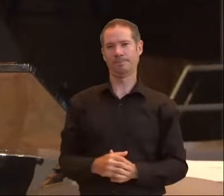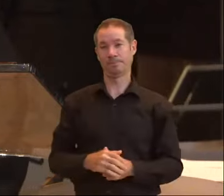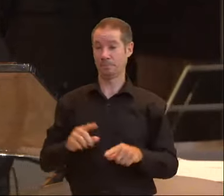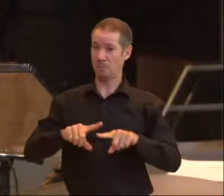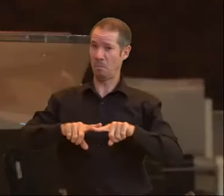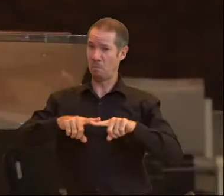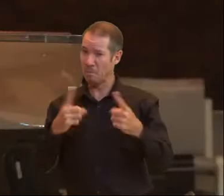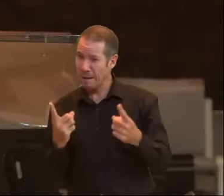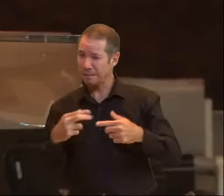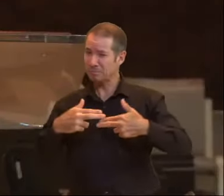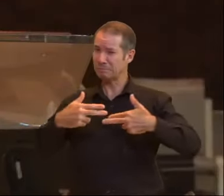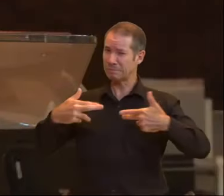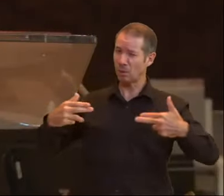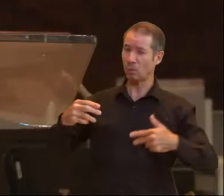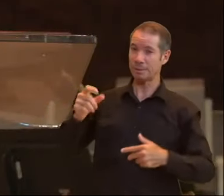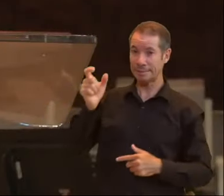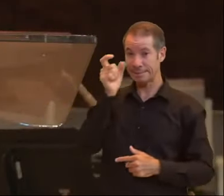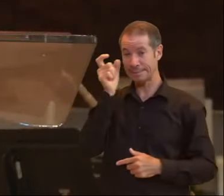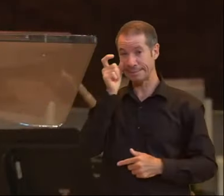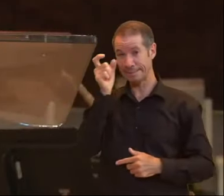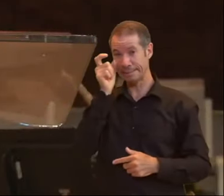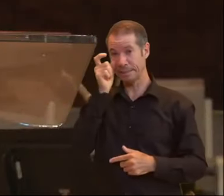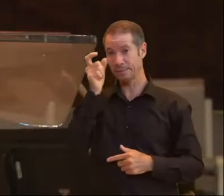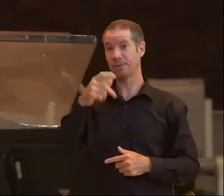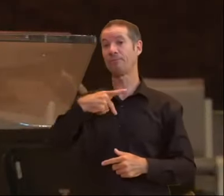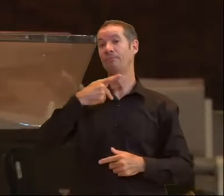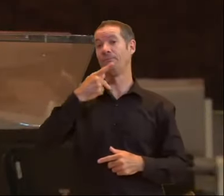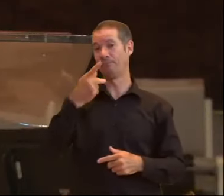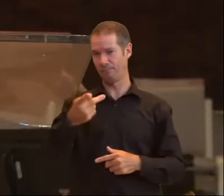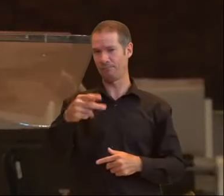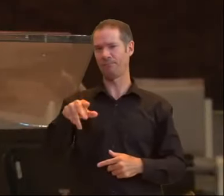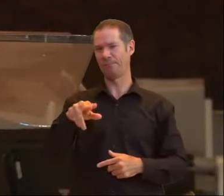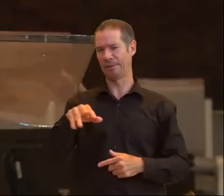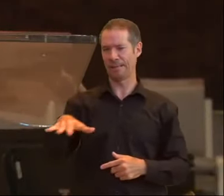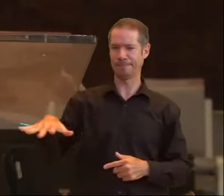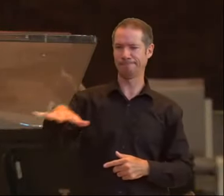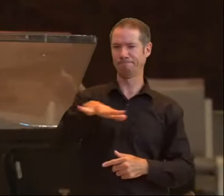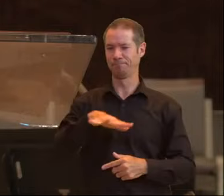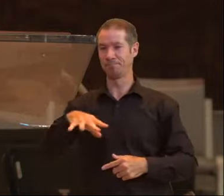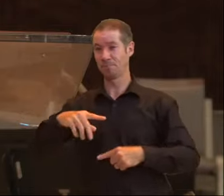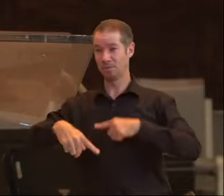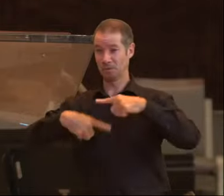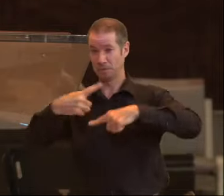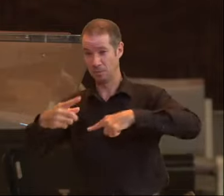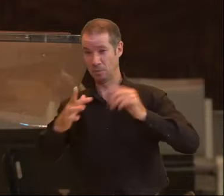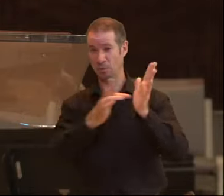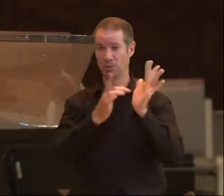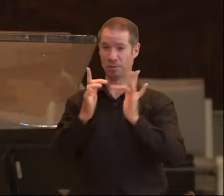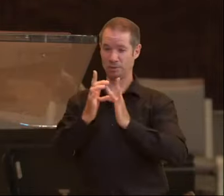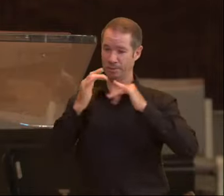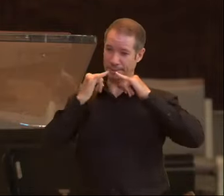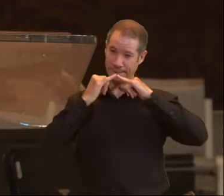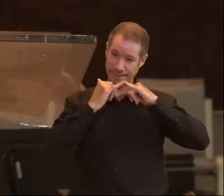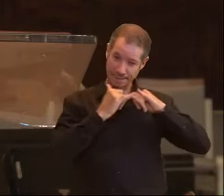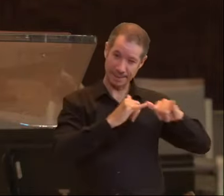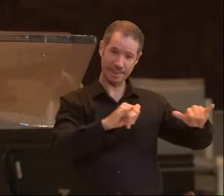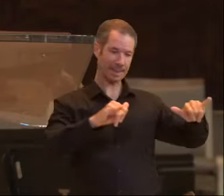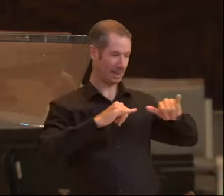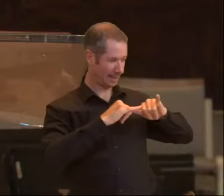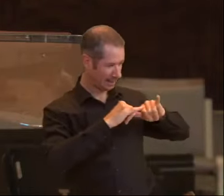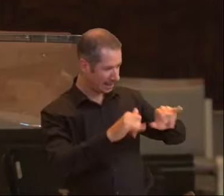Mais uma coisa, irmãos, é interessante que eu quero ainda falar com os irmãos. Depois que Jesus se declara para